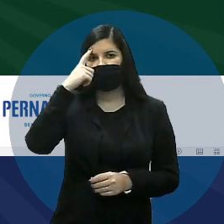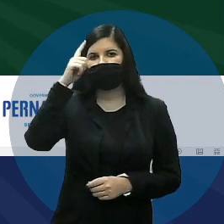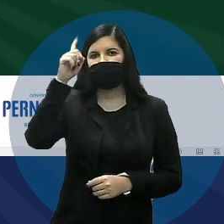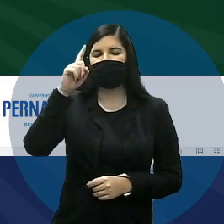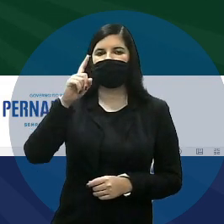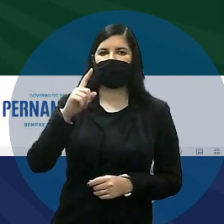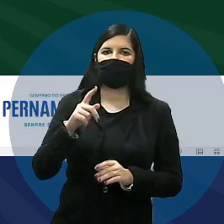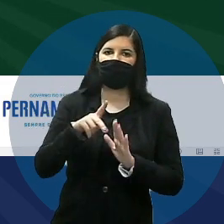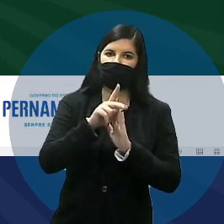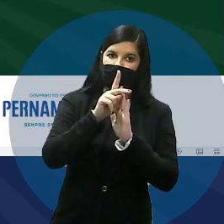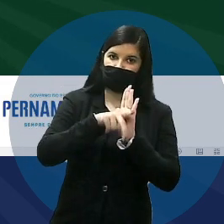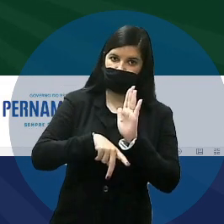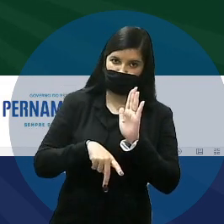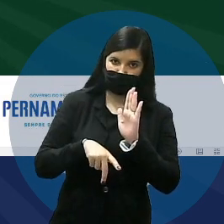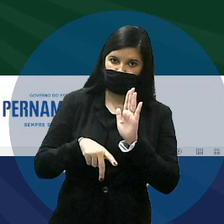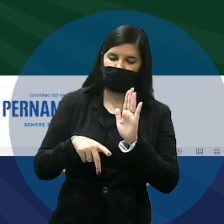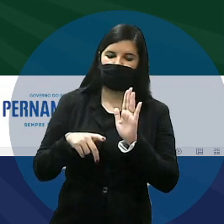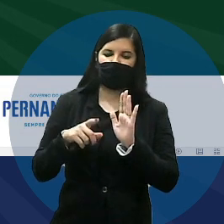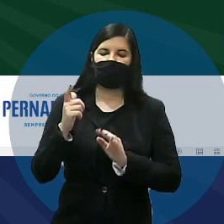projeto, e